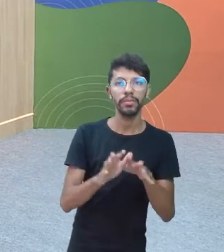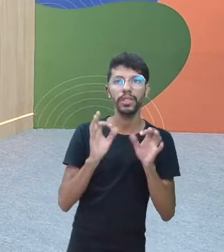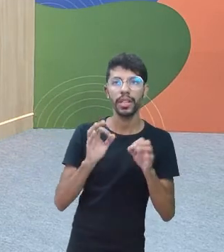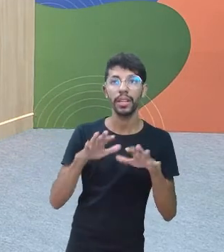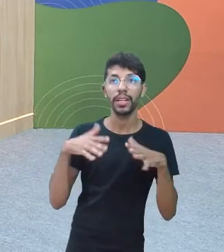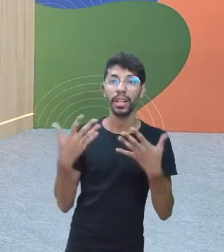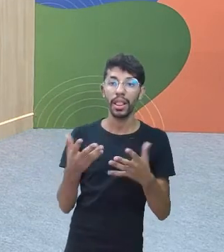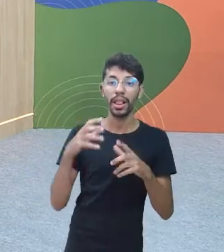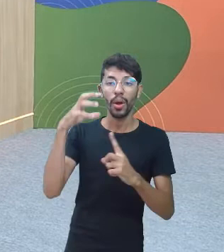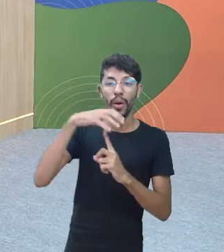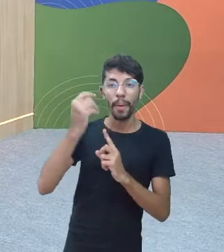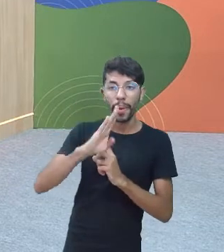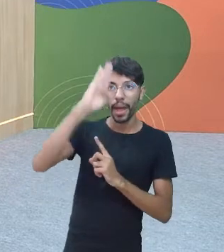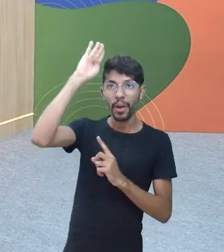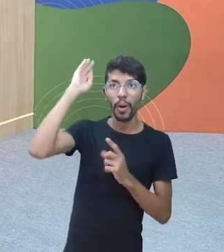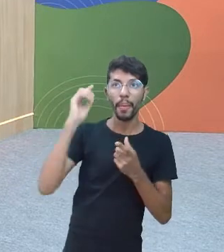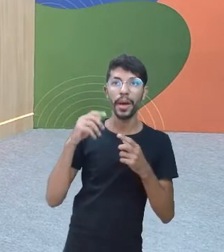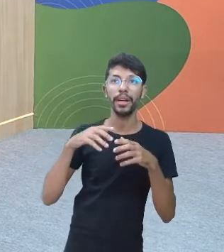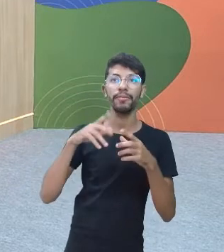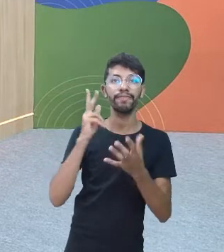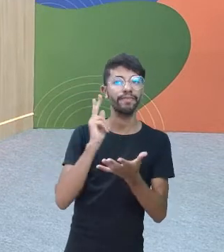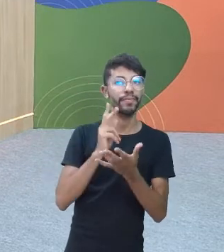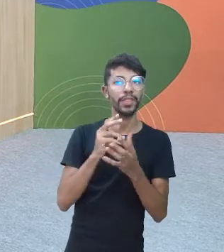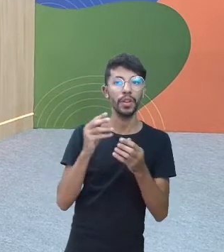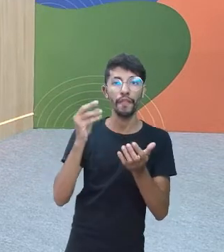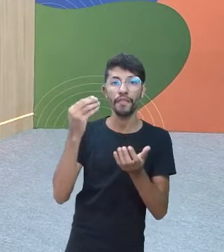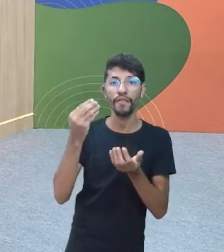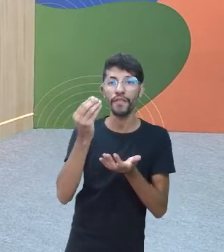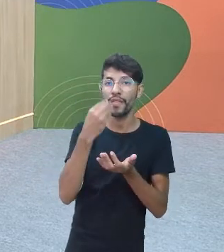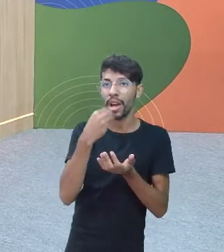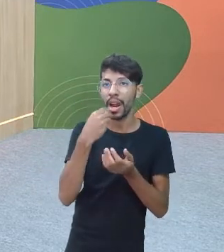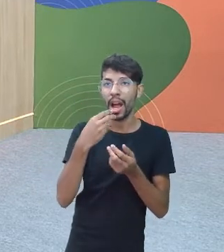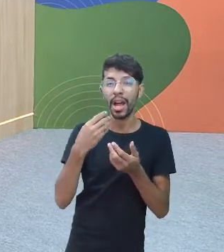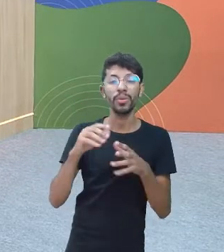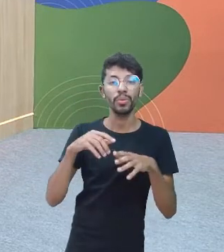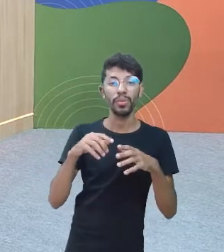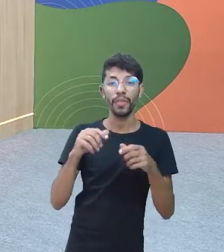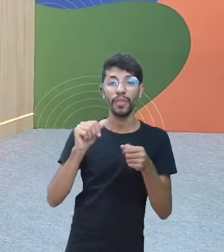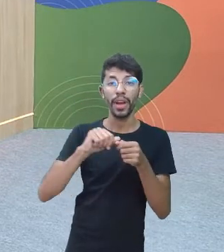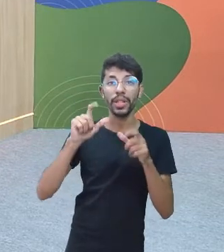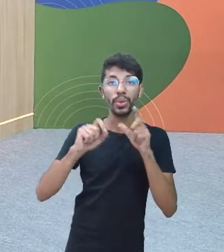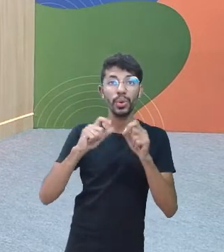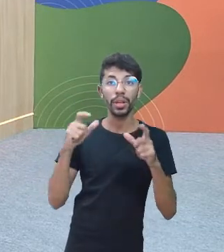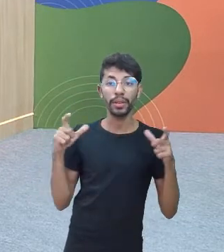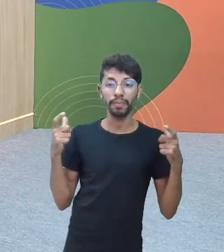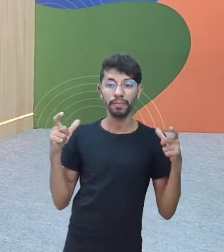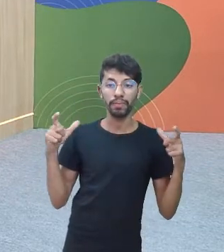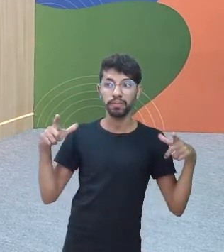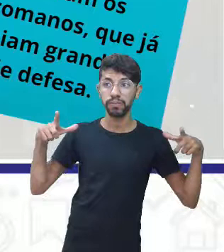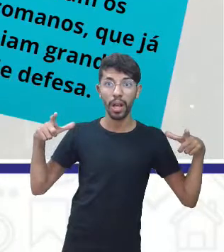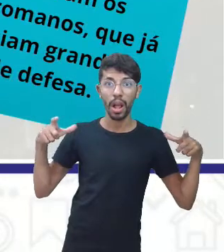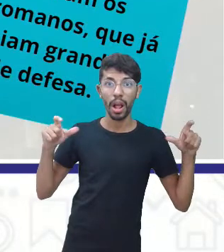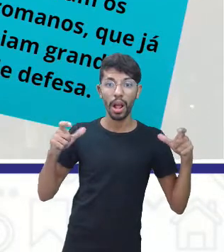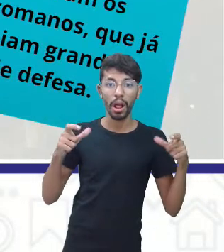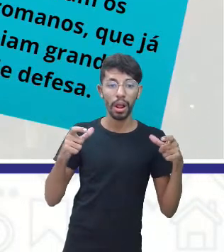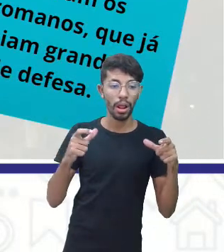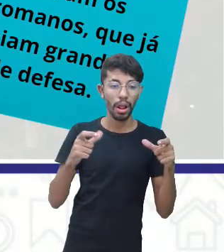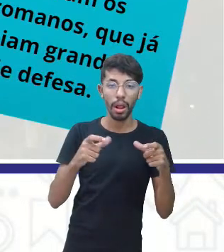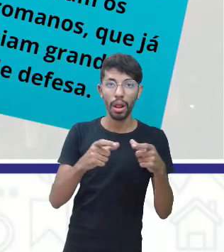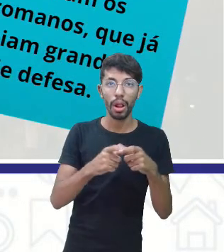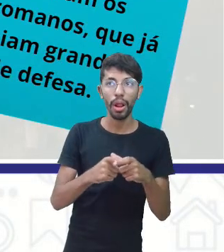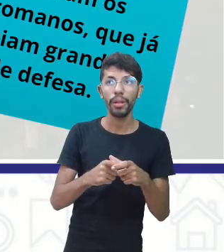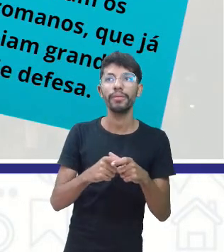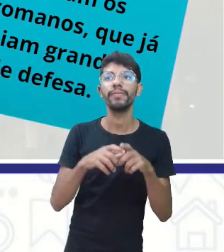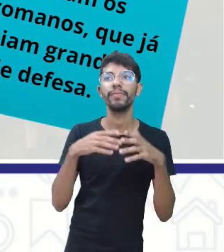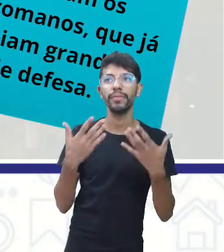espaço para mais invasões territoriais, que é o que vai acontecer. Então, seja pelo interesse em invadir terras romanas,